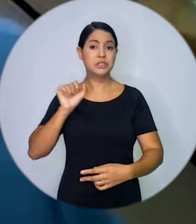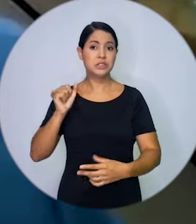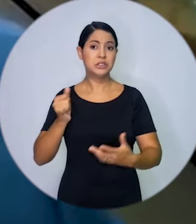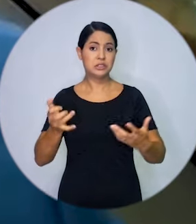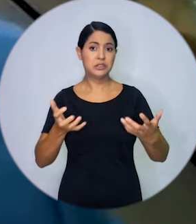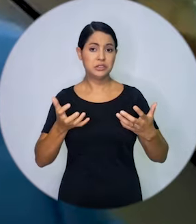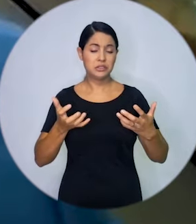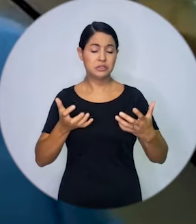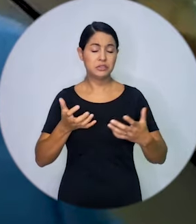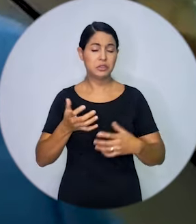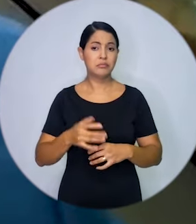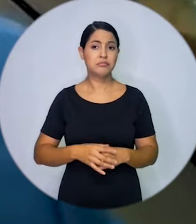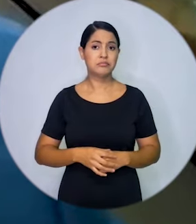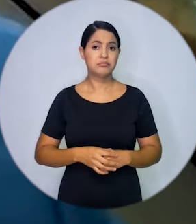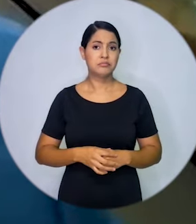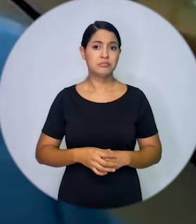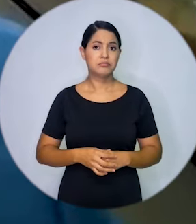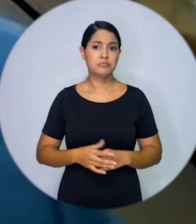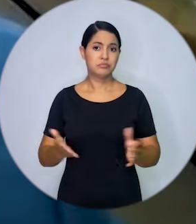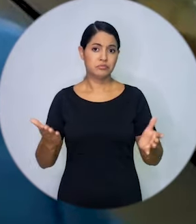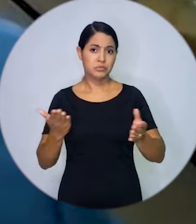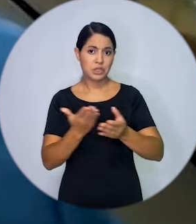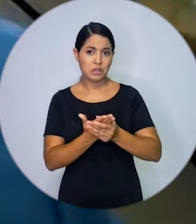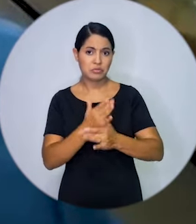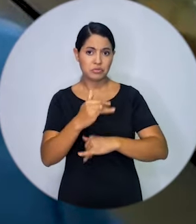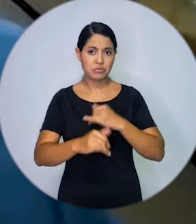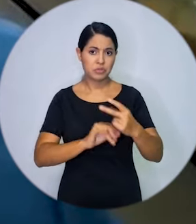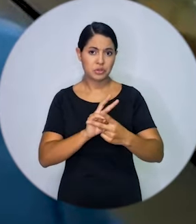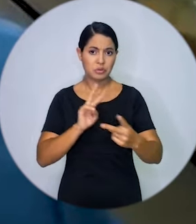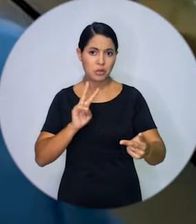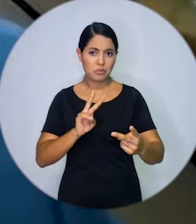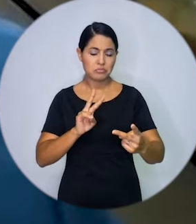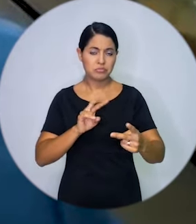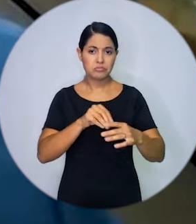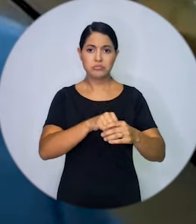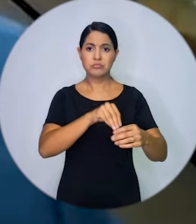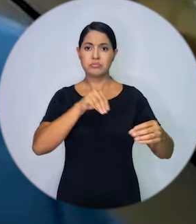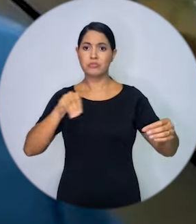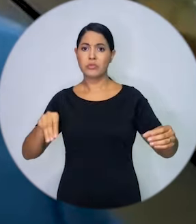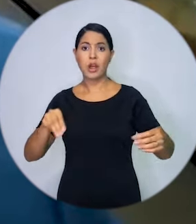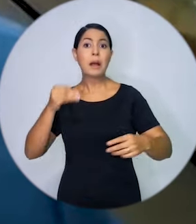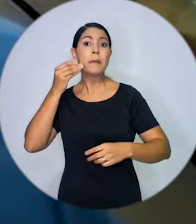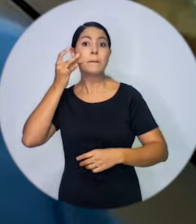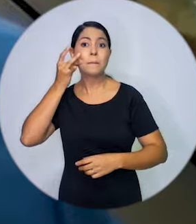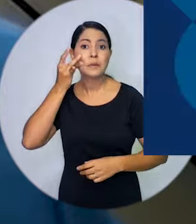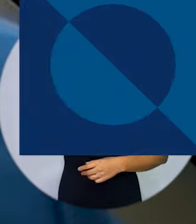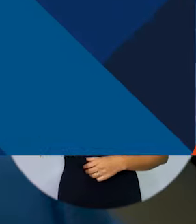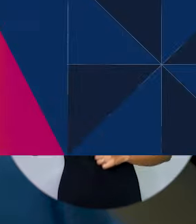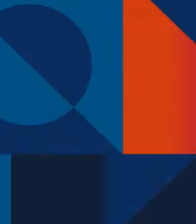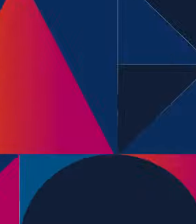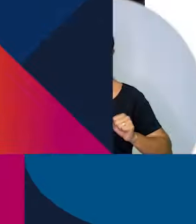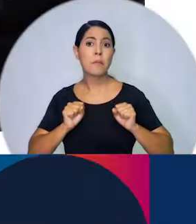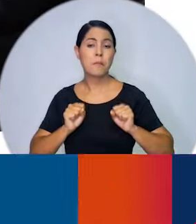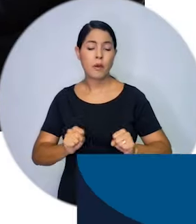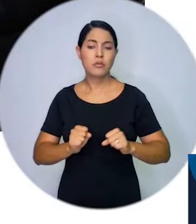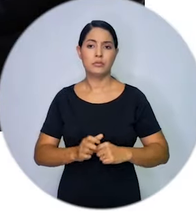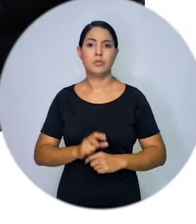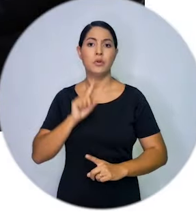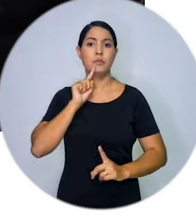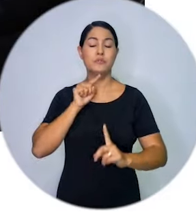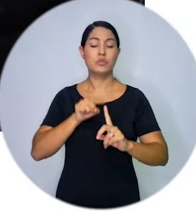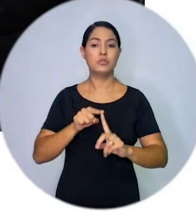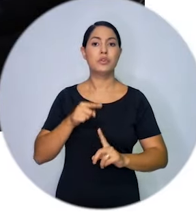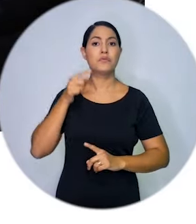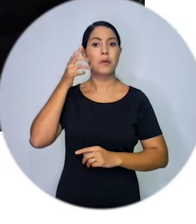seu interesse, para que ele leve ao julgamento de forma presencial ou telepresencial, para que ele possa